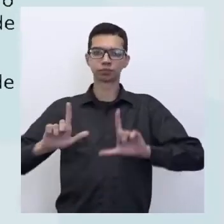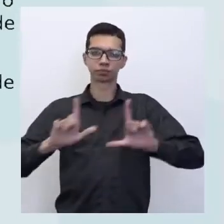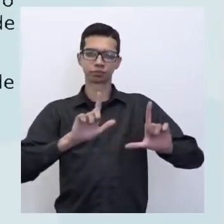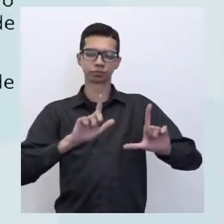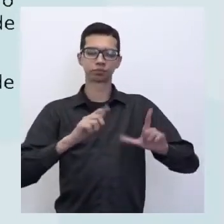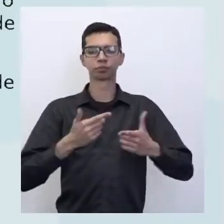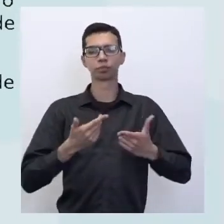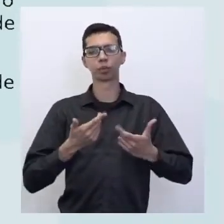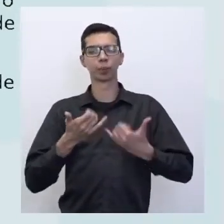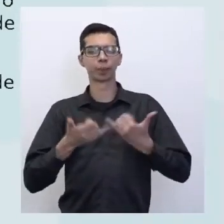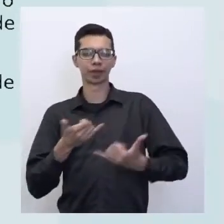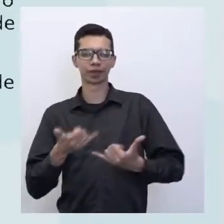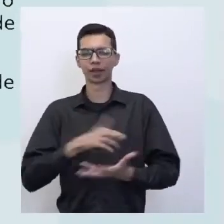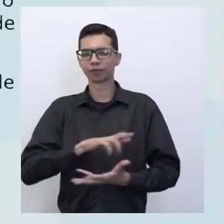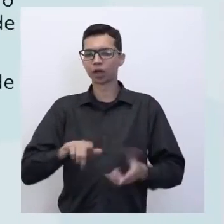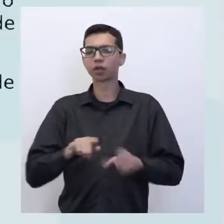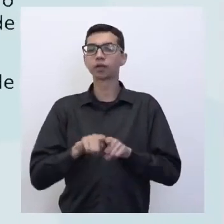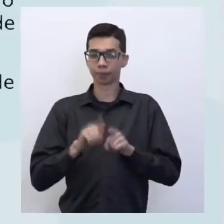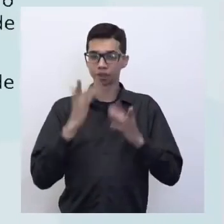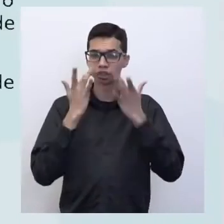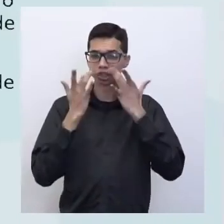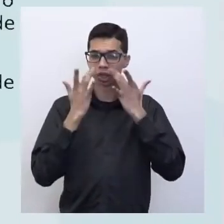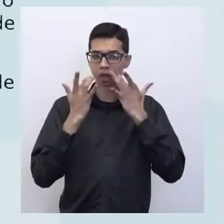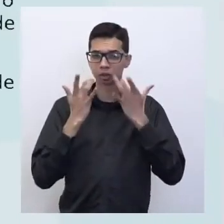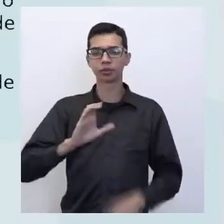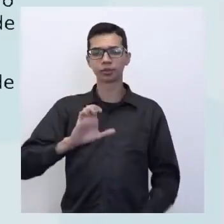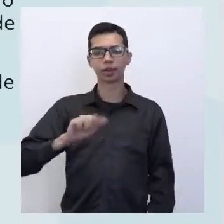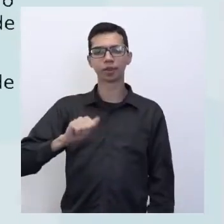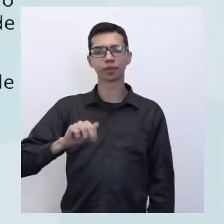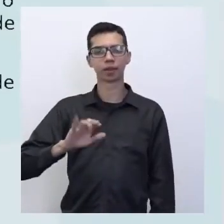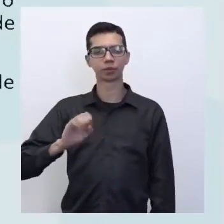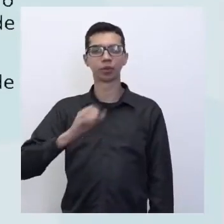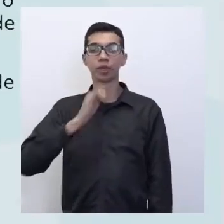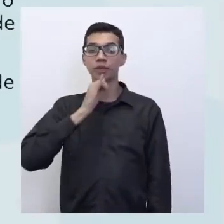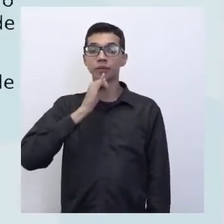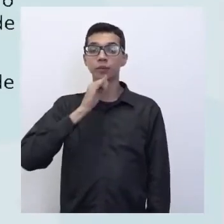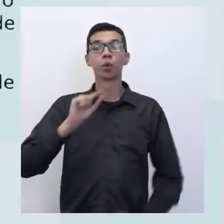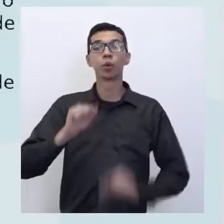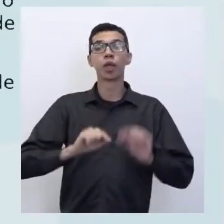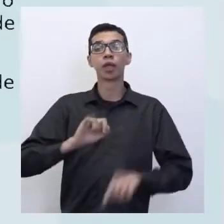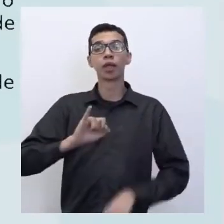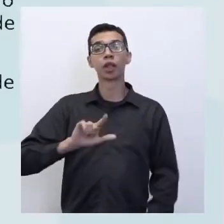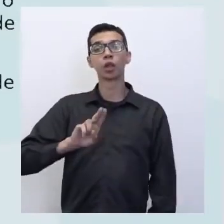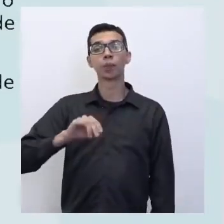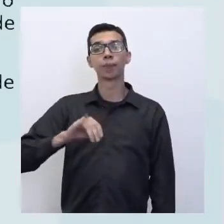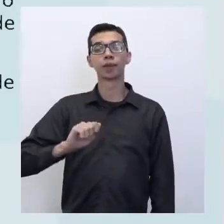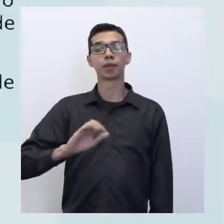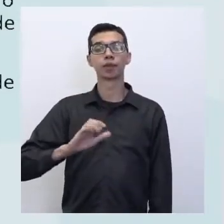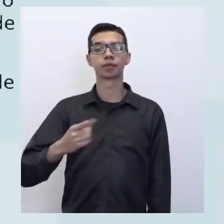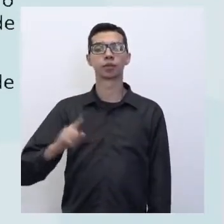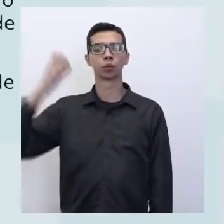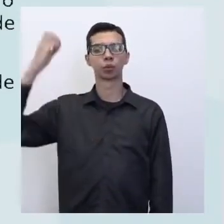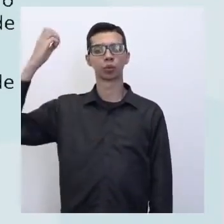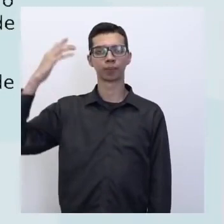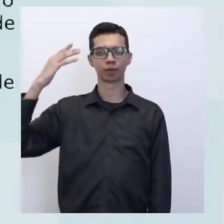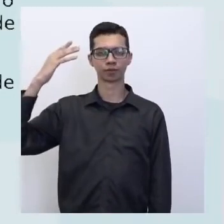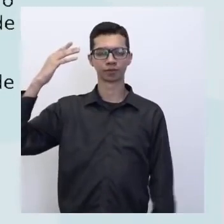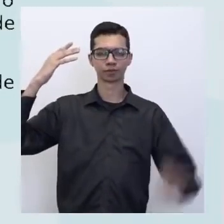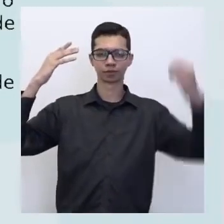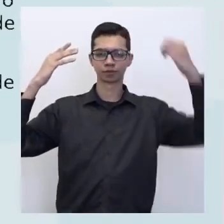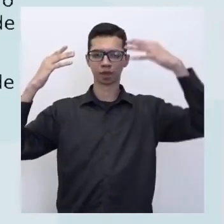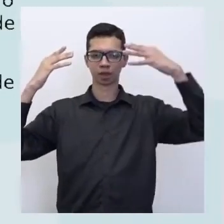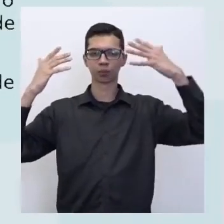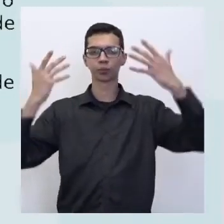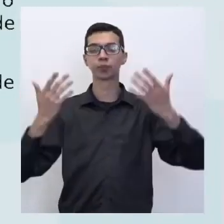jogos e brincadeiras, e do teatro também. Iluminação. A iluminação cênica ou iluminação teatral é o conjunto